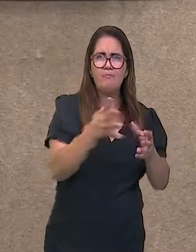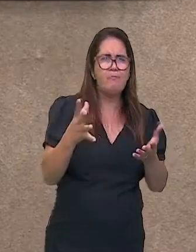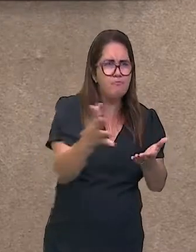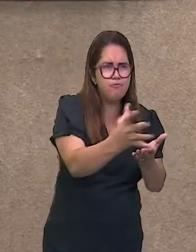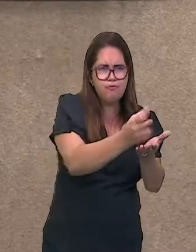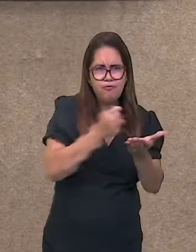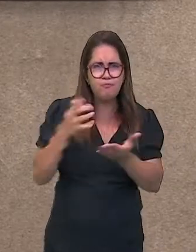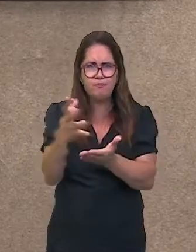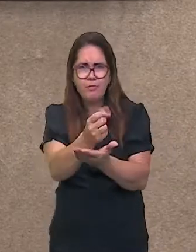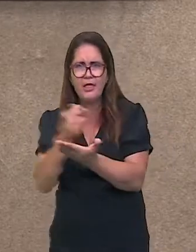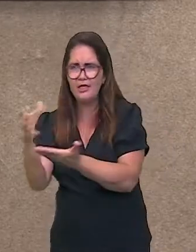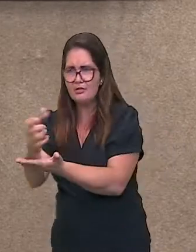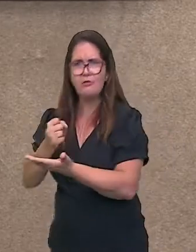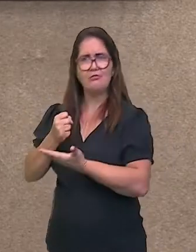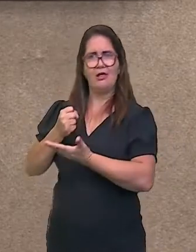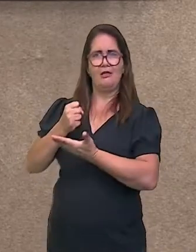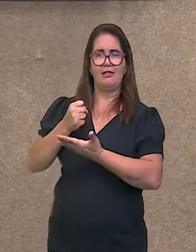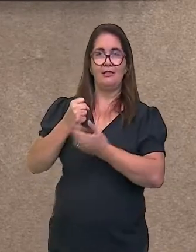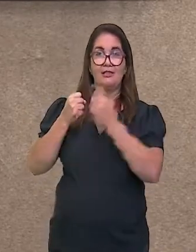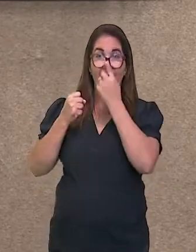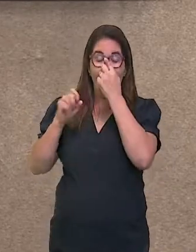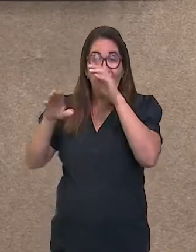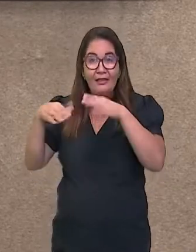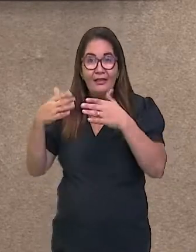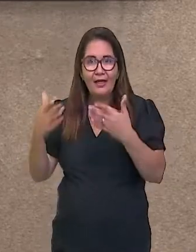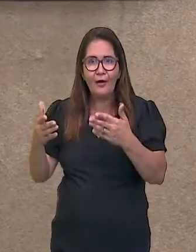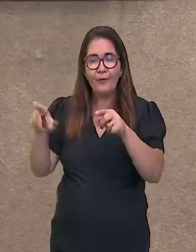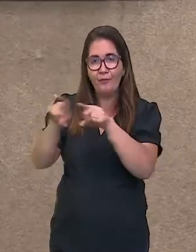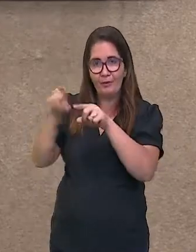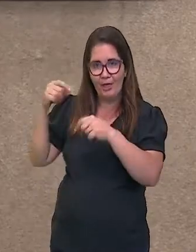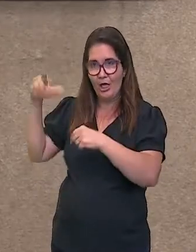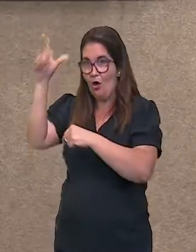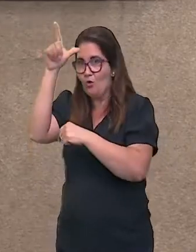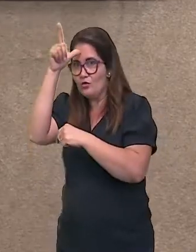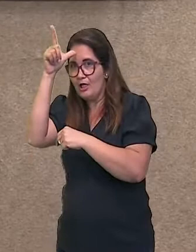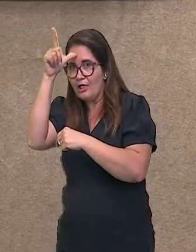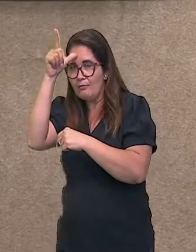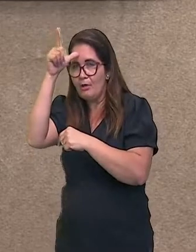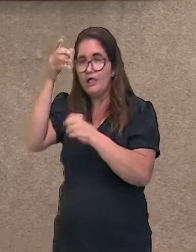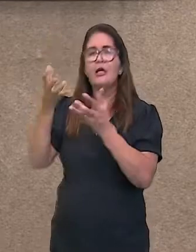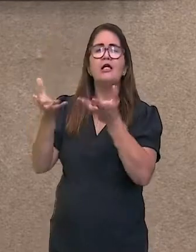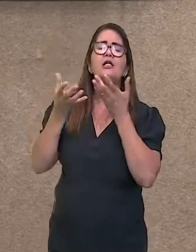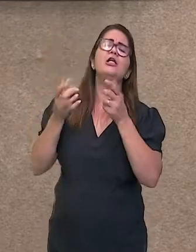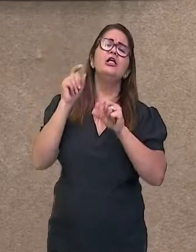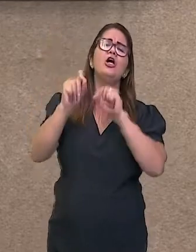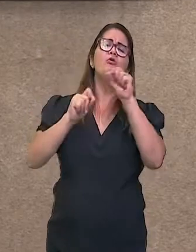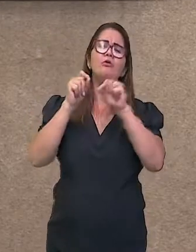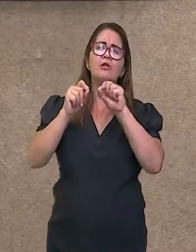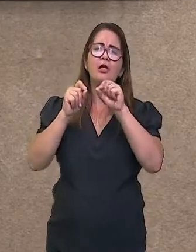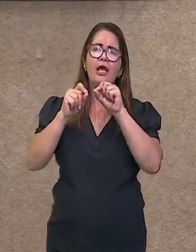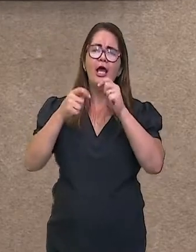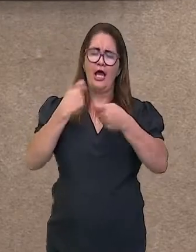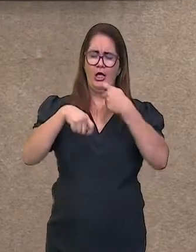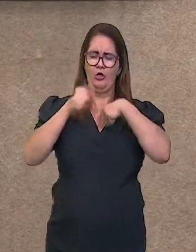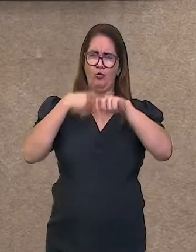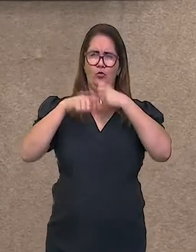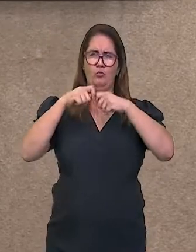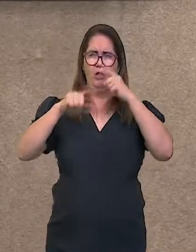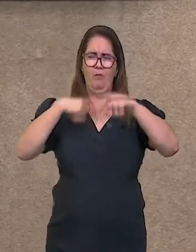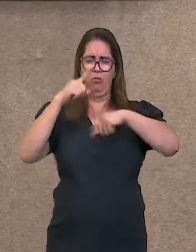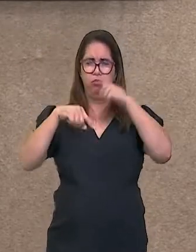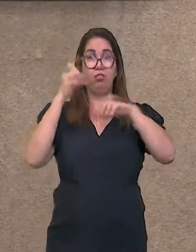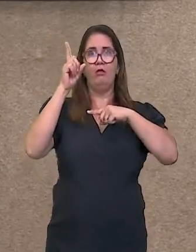econômicas, pois os alemães pretendiam colocar-se como força econômica e militar hegemônica da